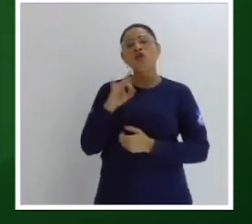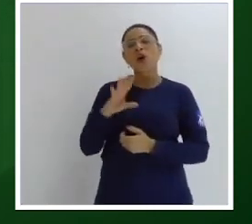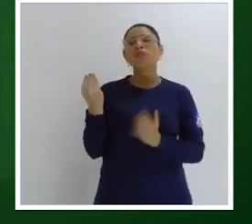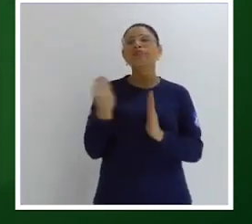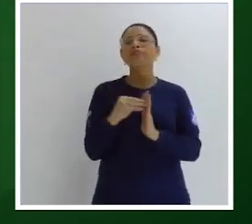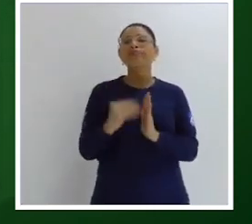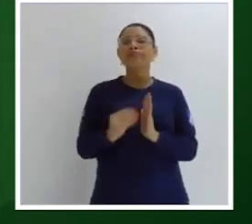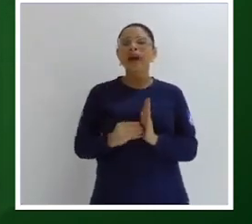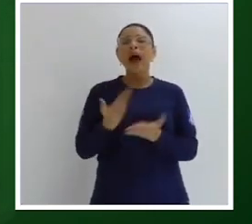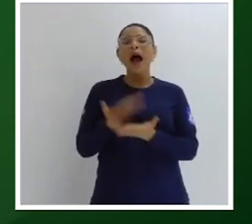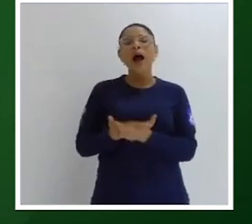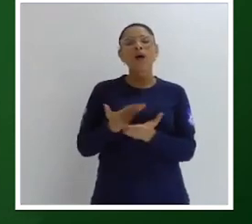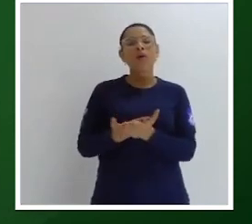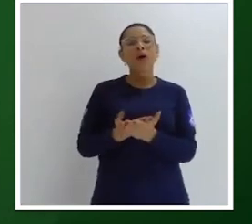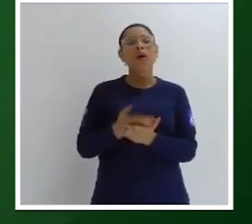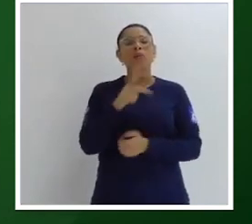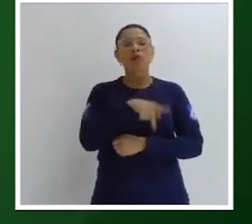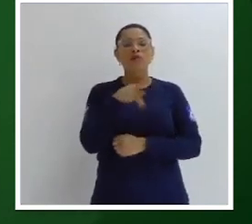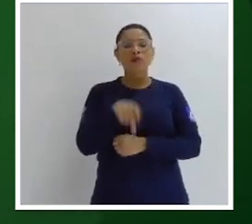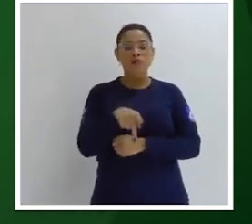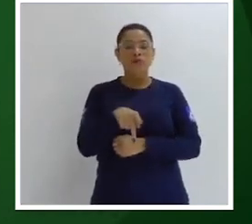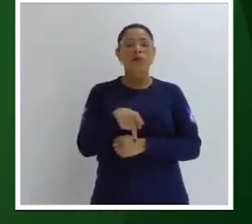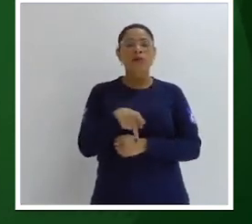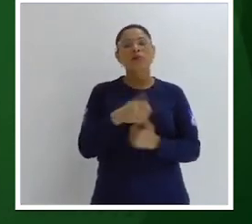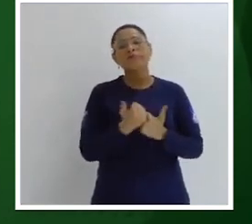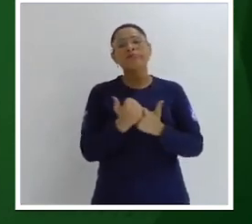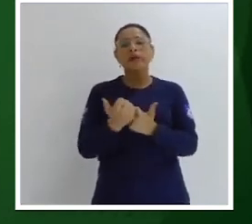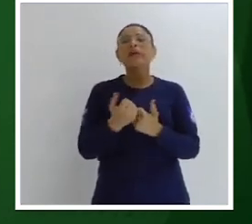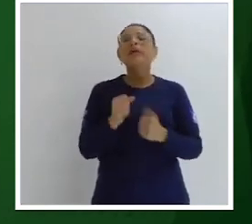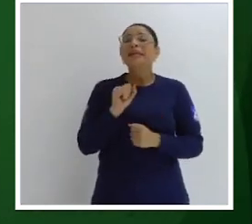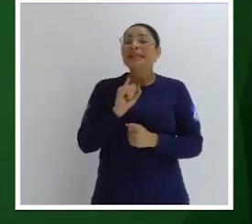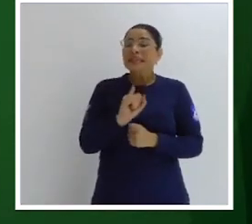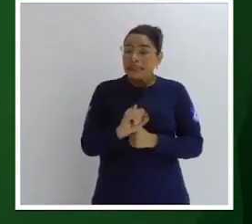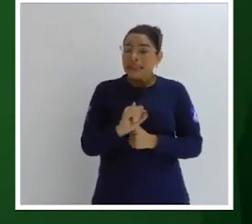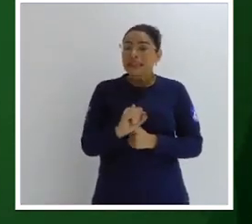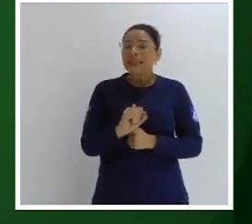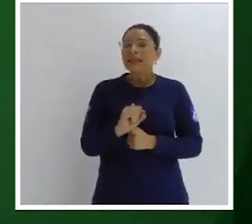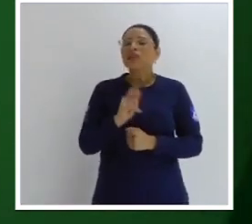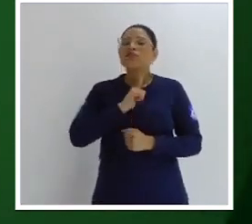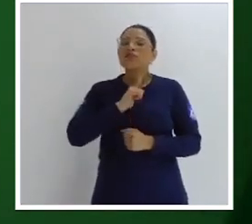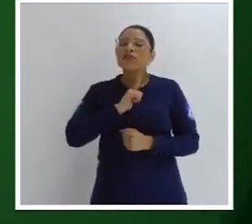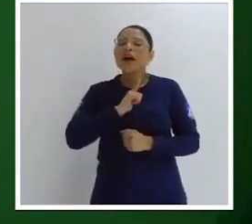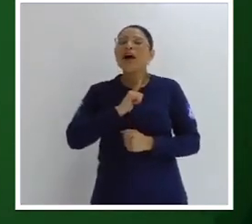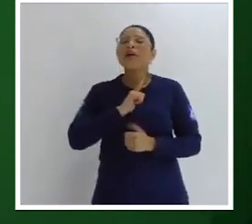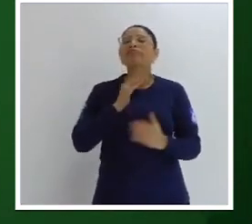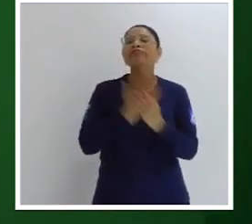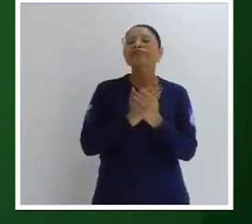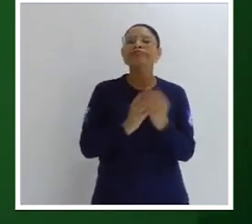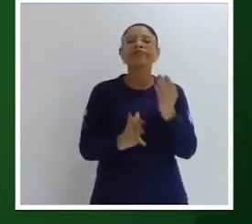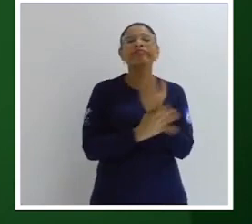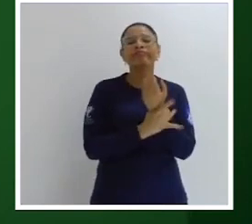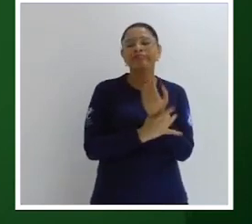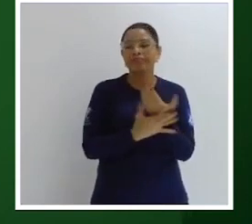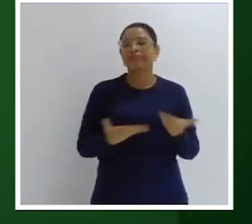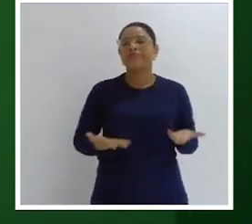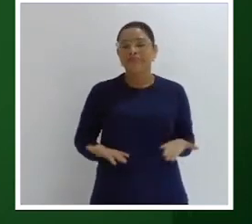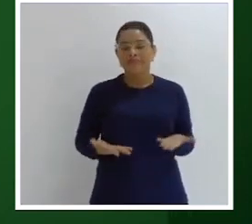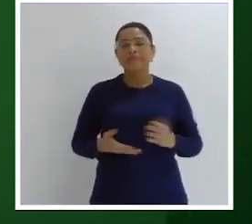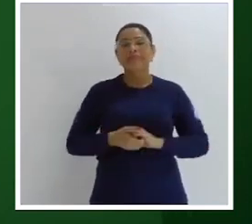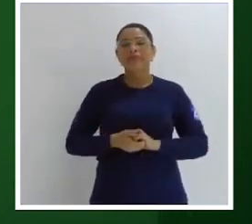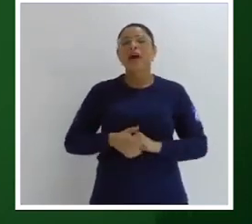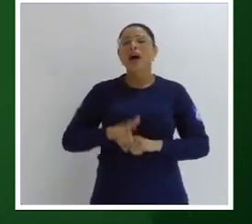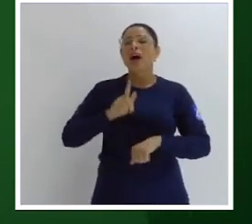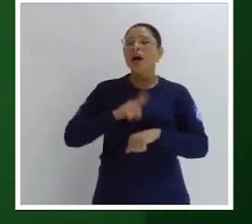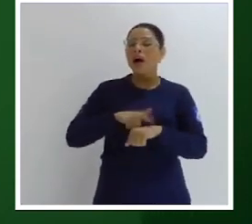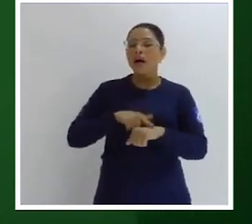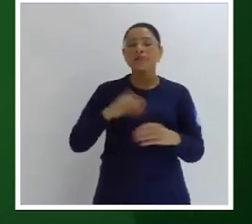aula para um professor auxiliar mediante mandados de segurança então também judicializado a hora